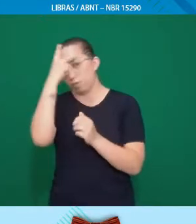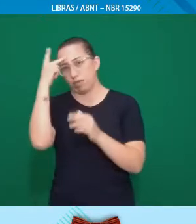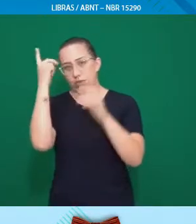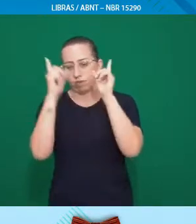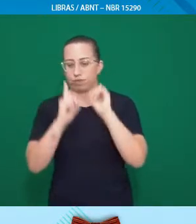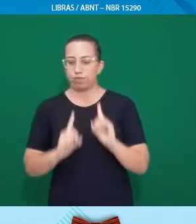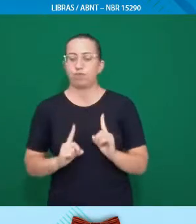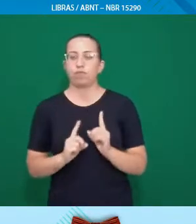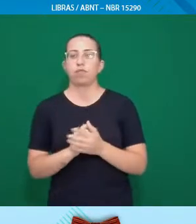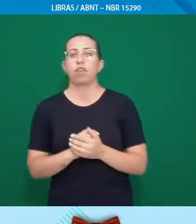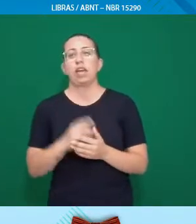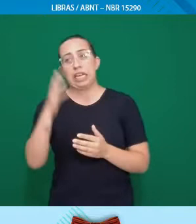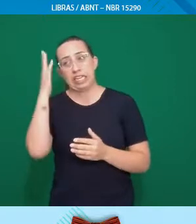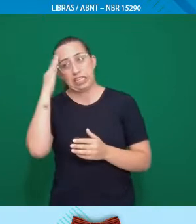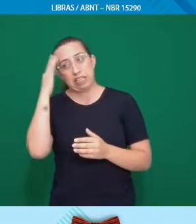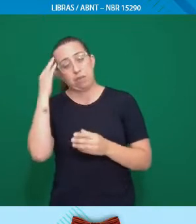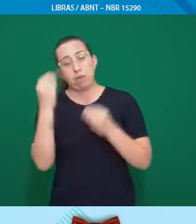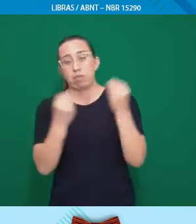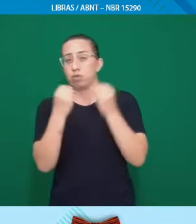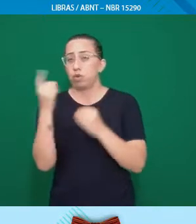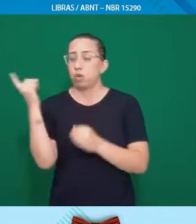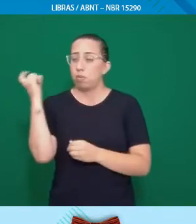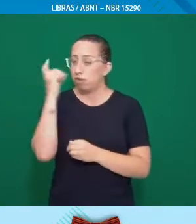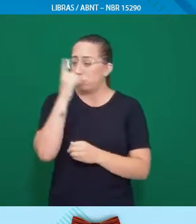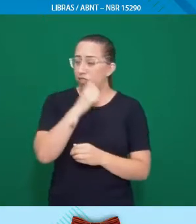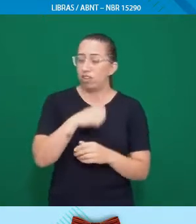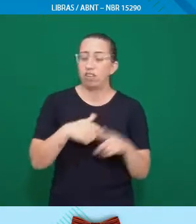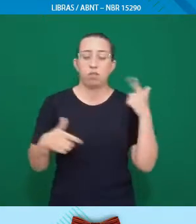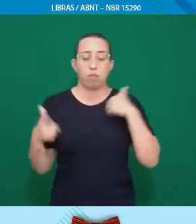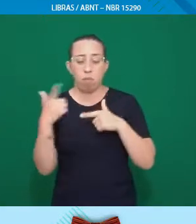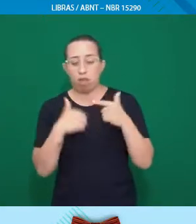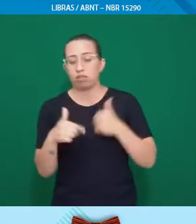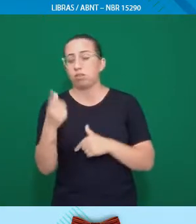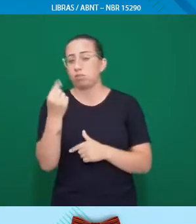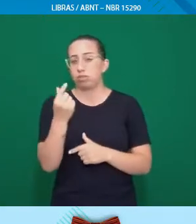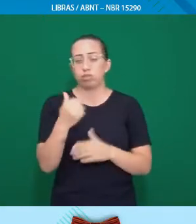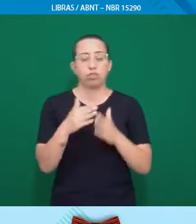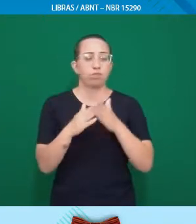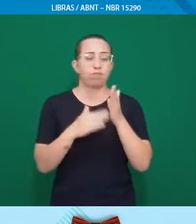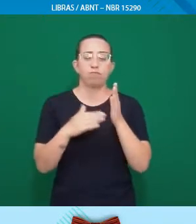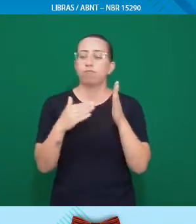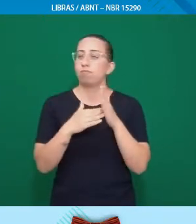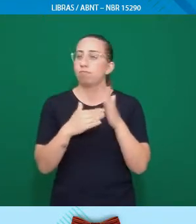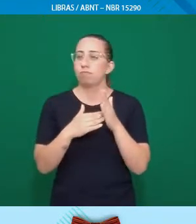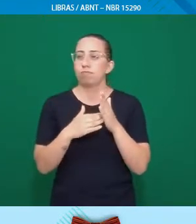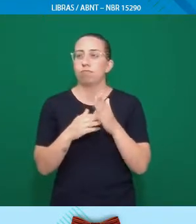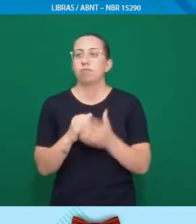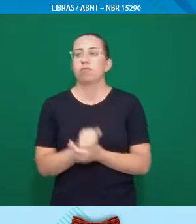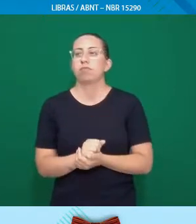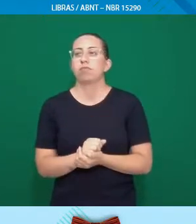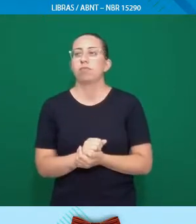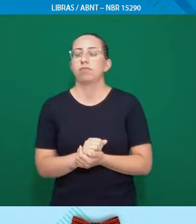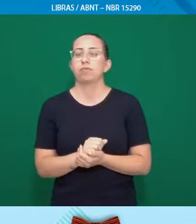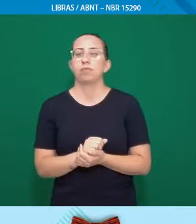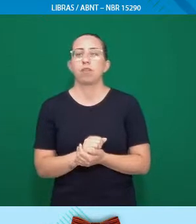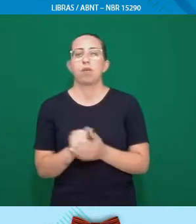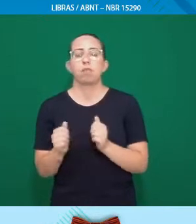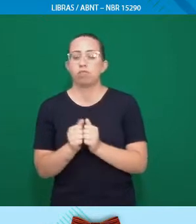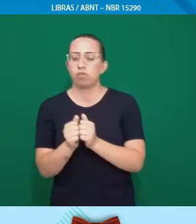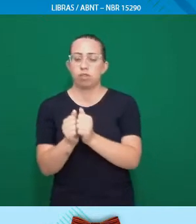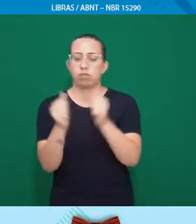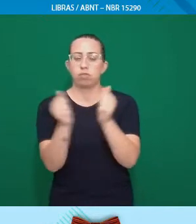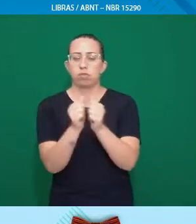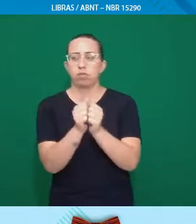Luiz a gente sabe a dificuldade que é uma luta por recursos o tempo inteiro ela tá acompanhando aí você é mais um pouquinho mais aí para